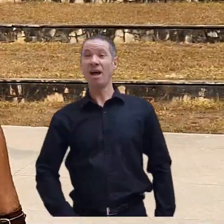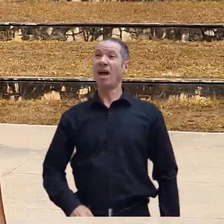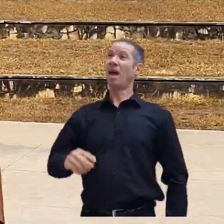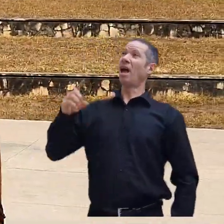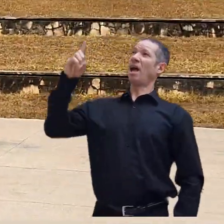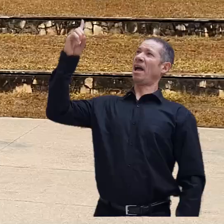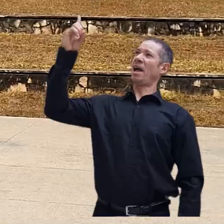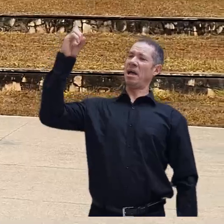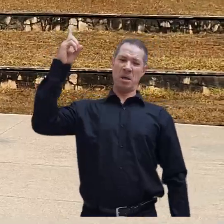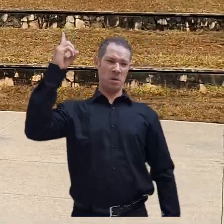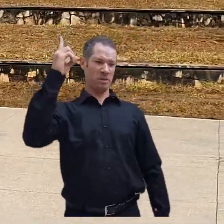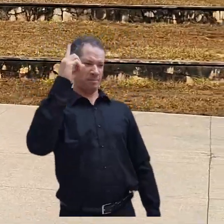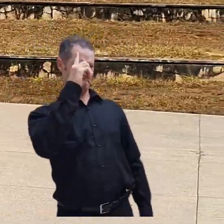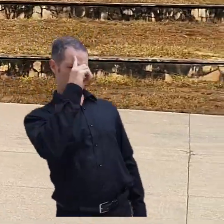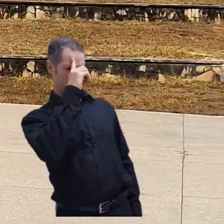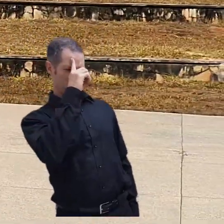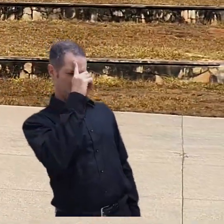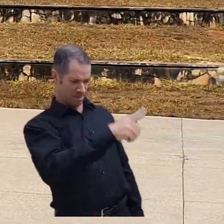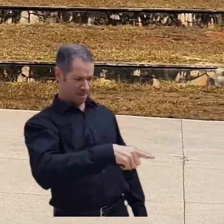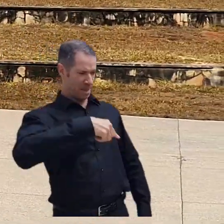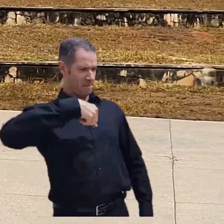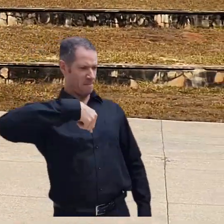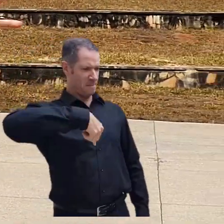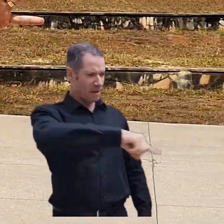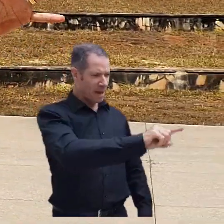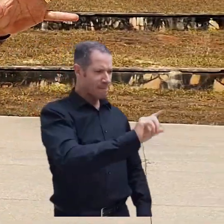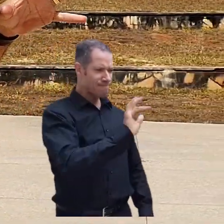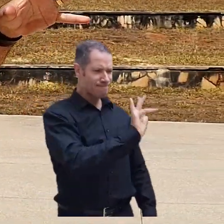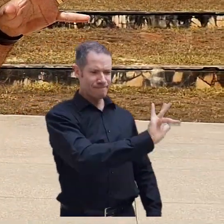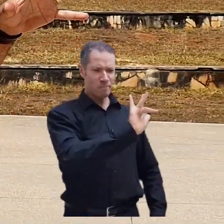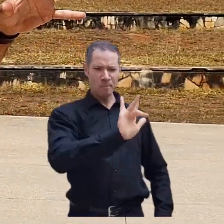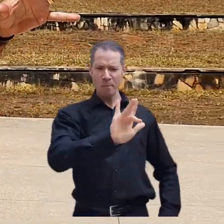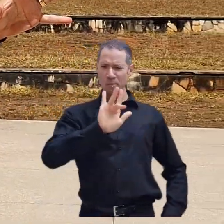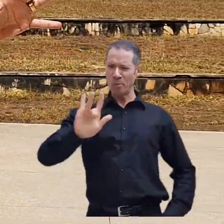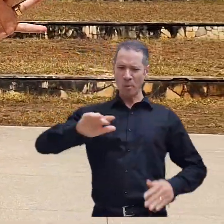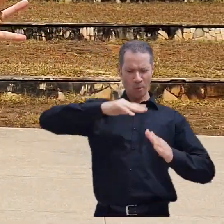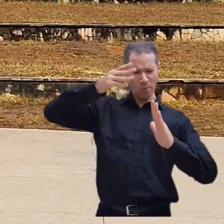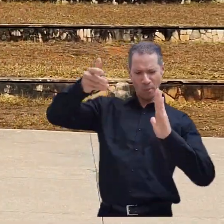Deus lhe autorizou tocar em tudo